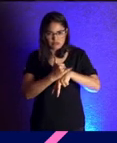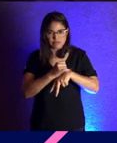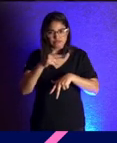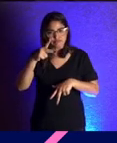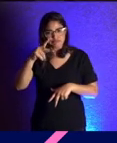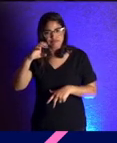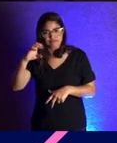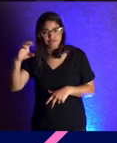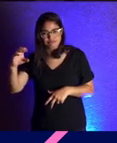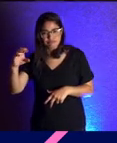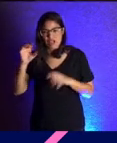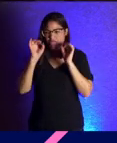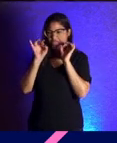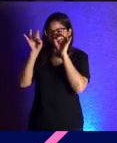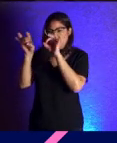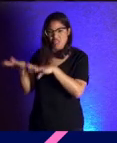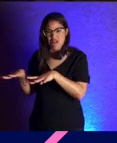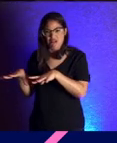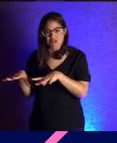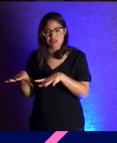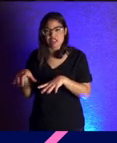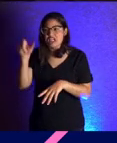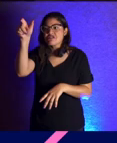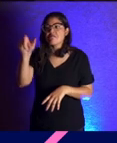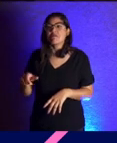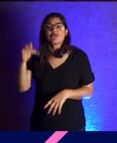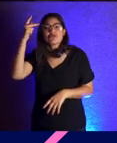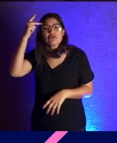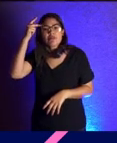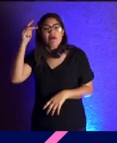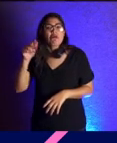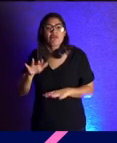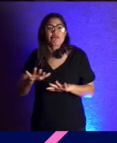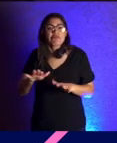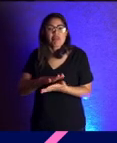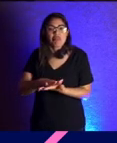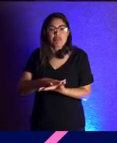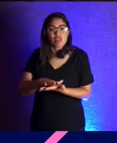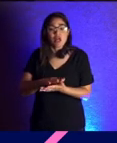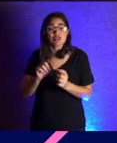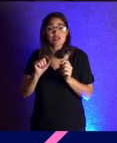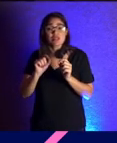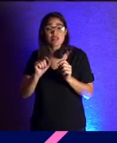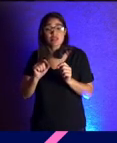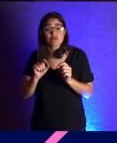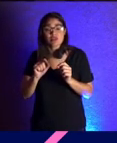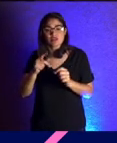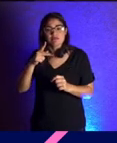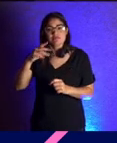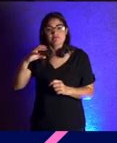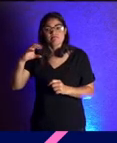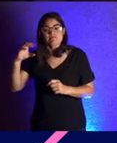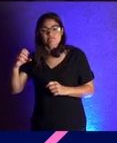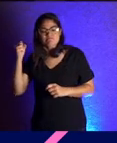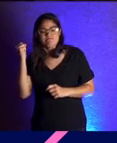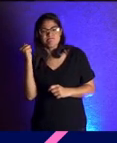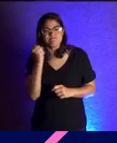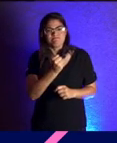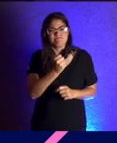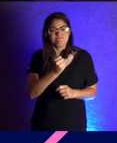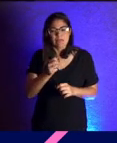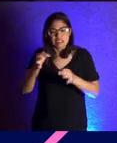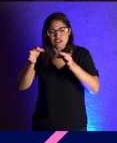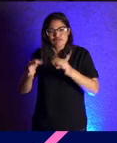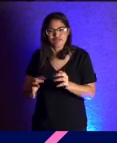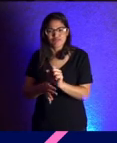uma, para quem não é de São Paulo, né? Há essa percepção de que são de especialmentos, como a gente fez o PCC. A gente conta mais uma